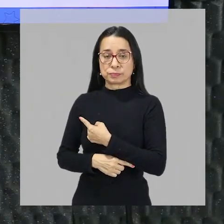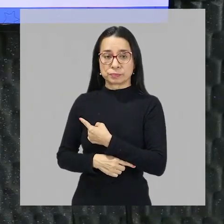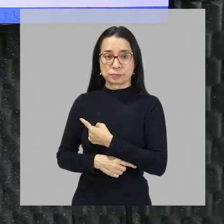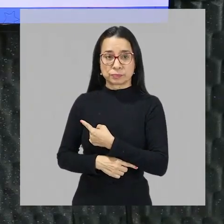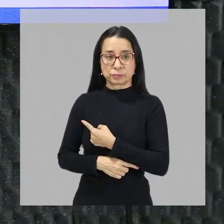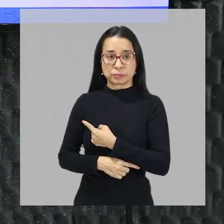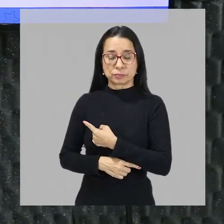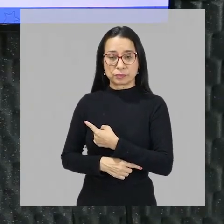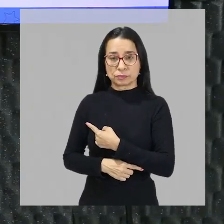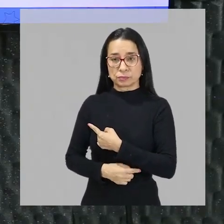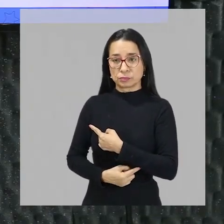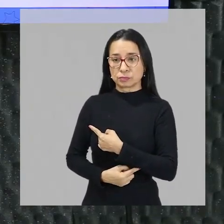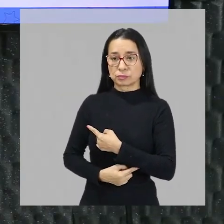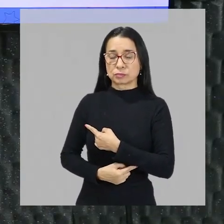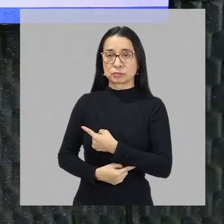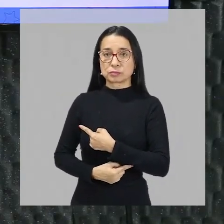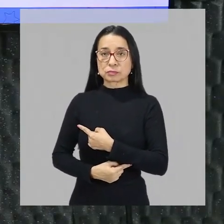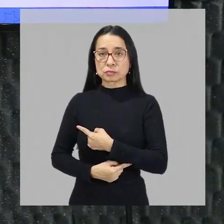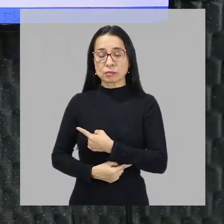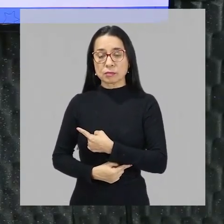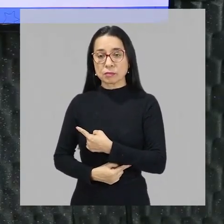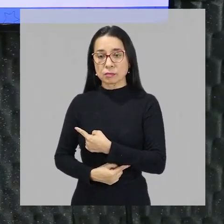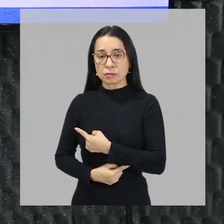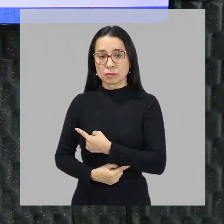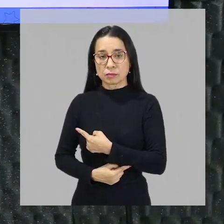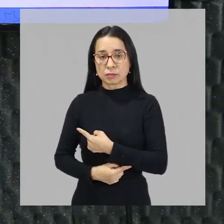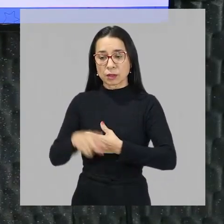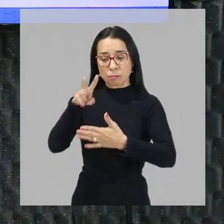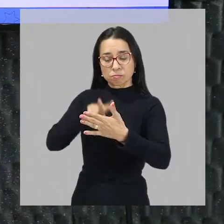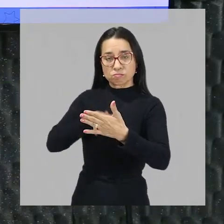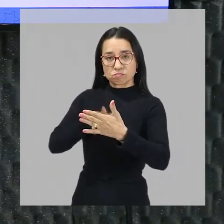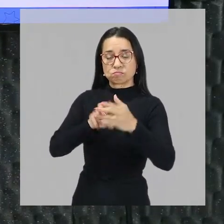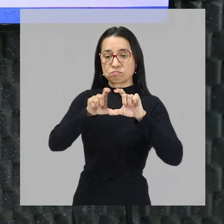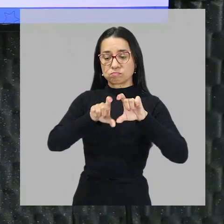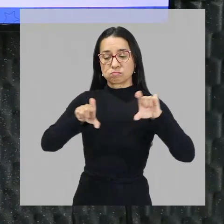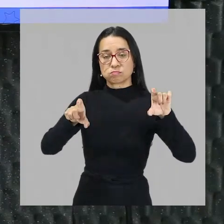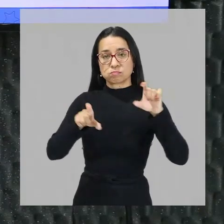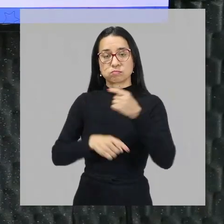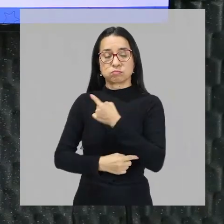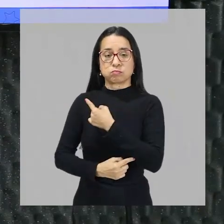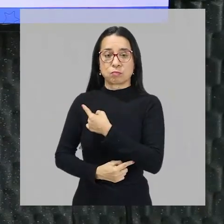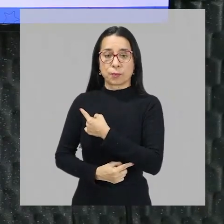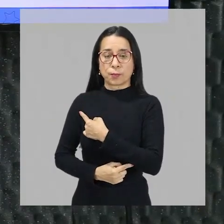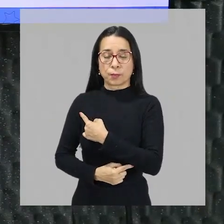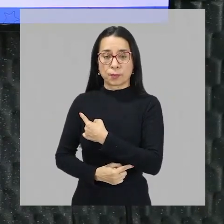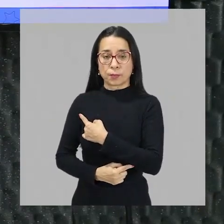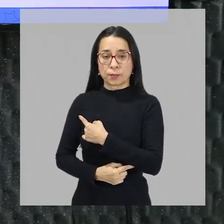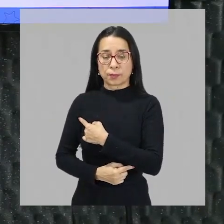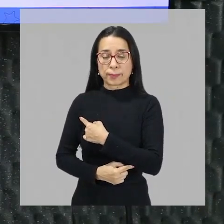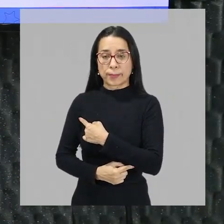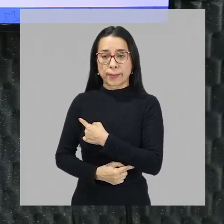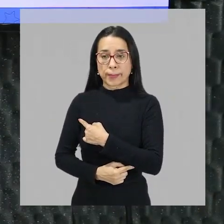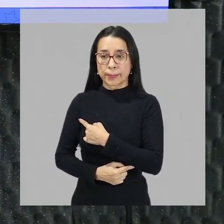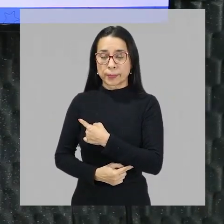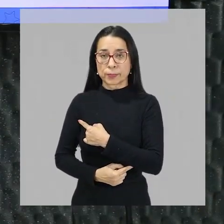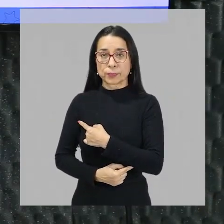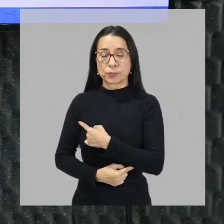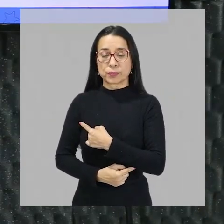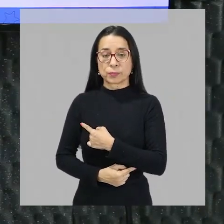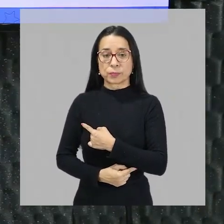São reconhecidos aos índios, às comunidades indígenas, sua organização social,